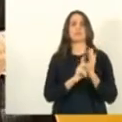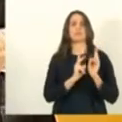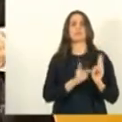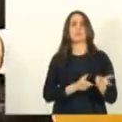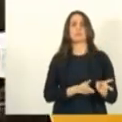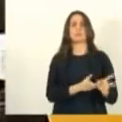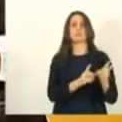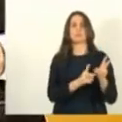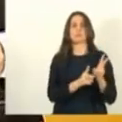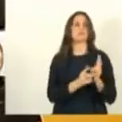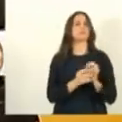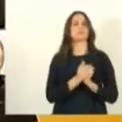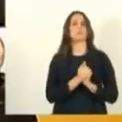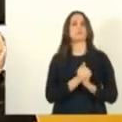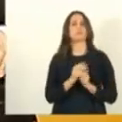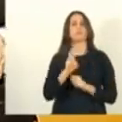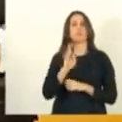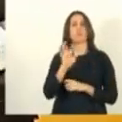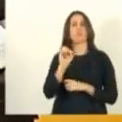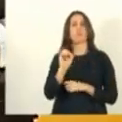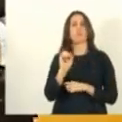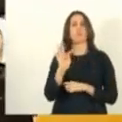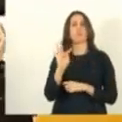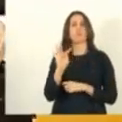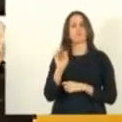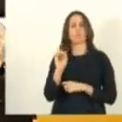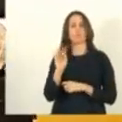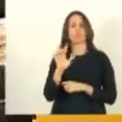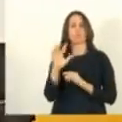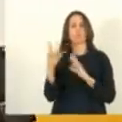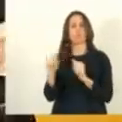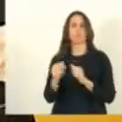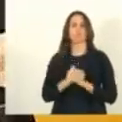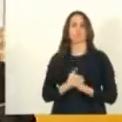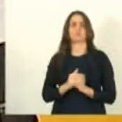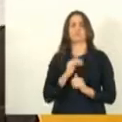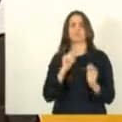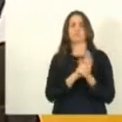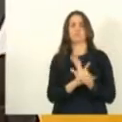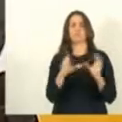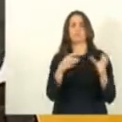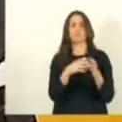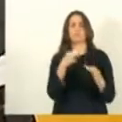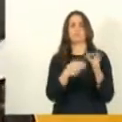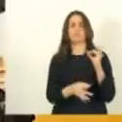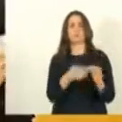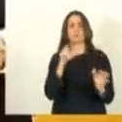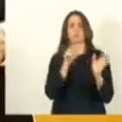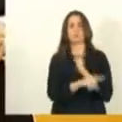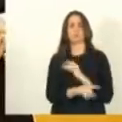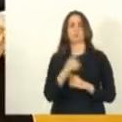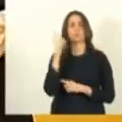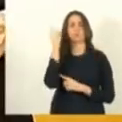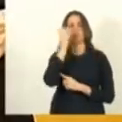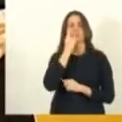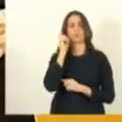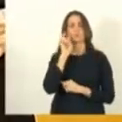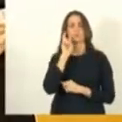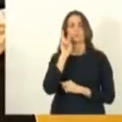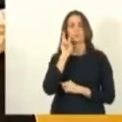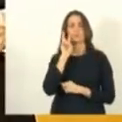manutenção do deputado Magalhães, foi pela manutenção do veto total. Vou colher os votos na Comissão de Justiça. Como voto, deputado Vandinho Leite.